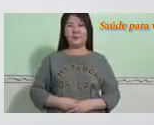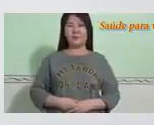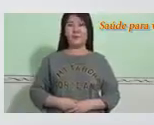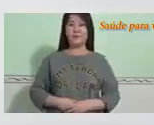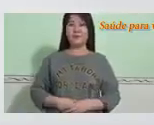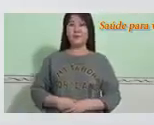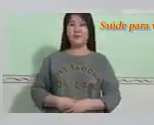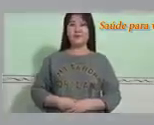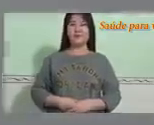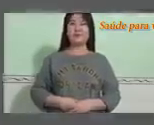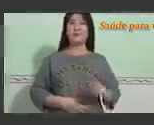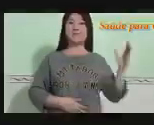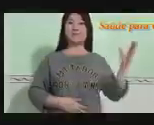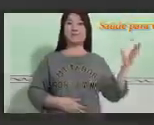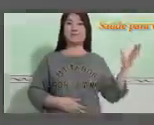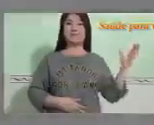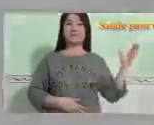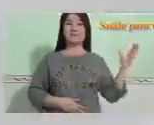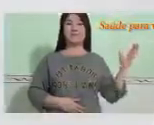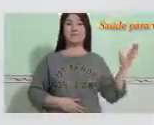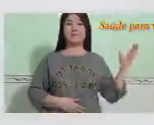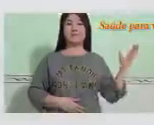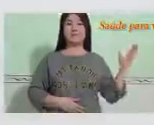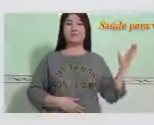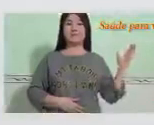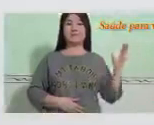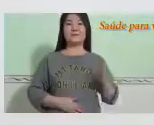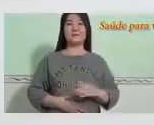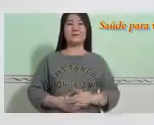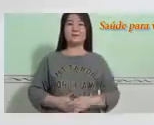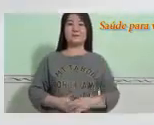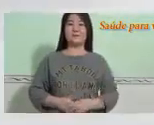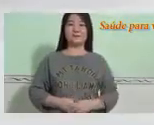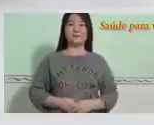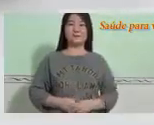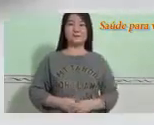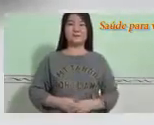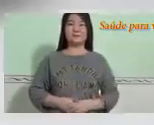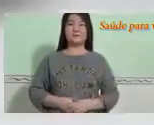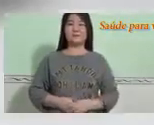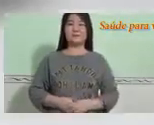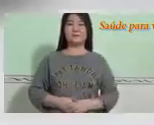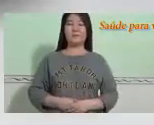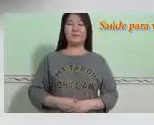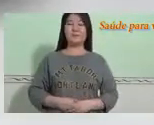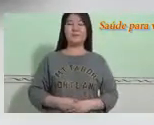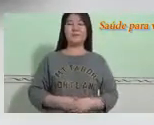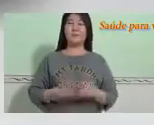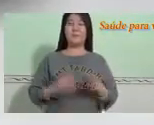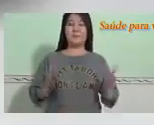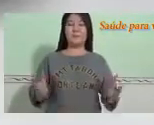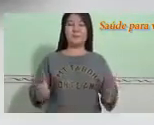e atenção, vírgula, melhorar o humor e estimular a queima de gordura no corpo, vírgula, sendo uma excelente opção para dar